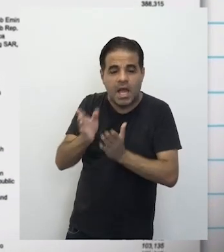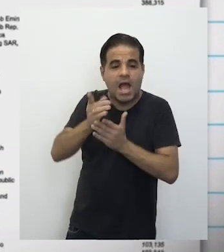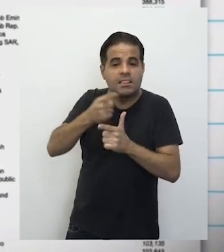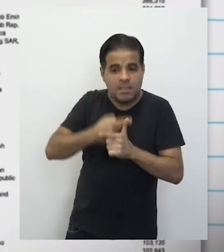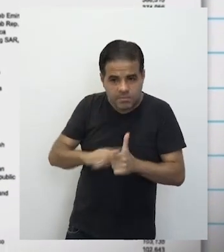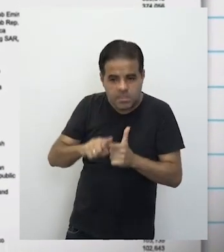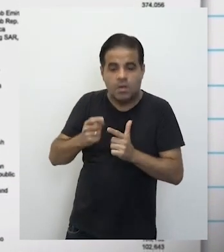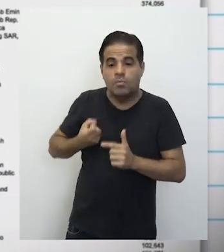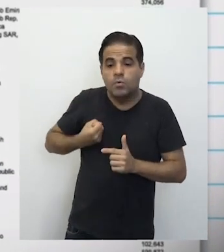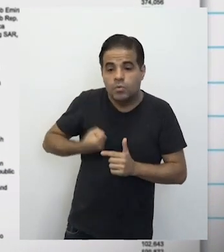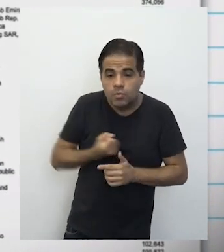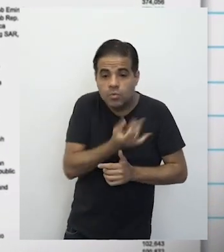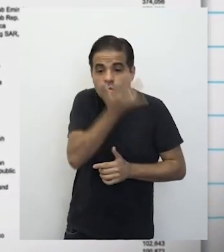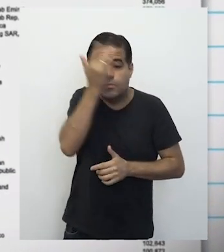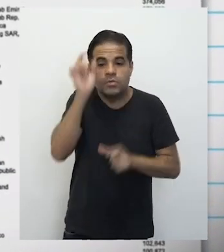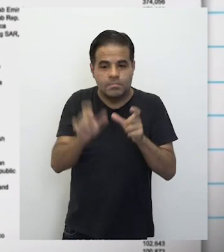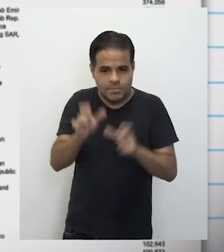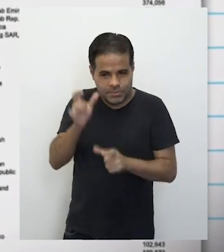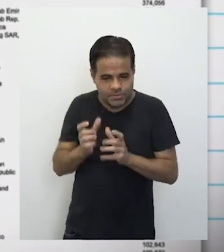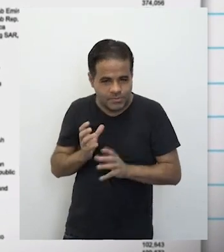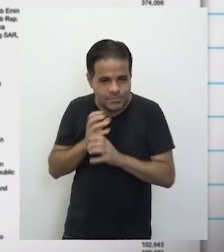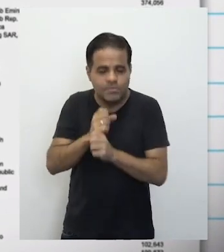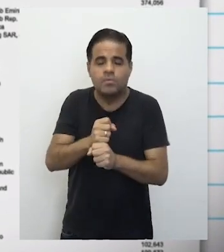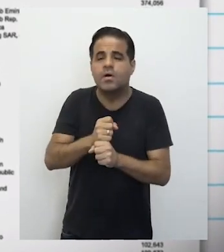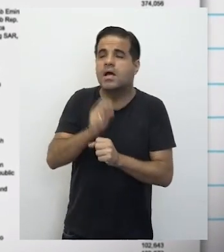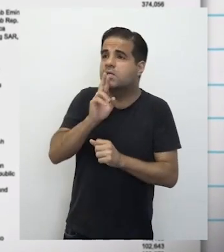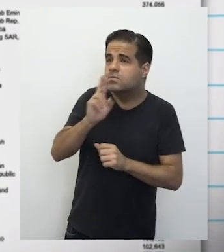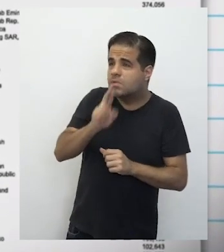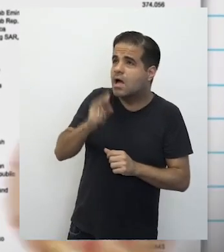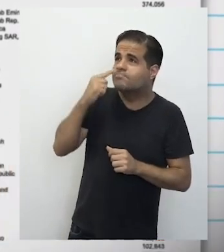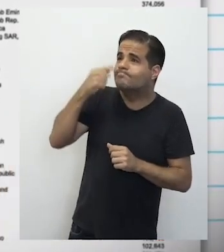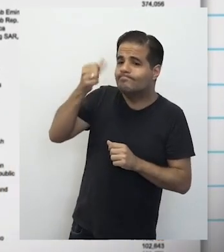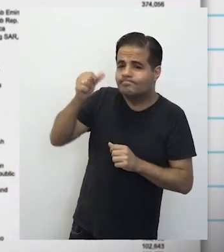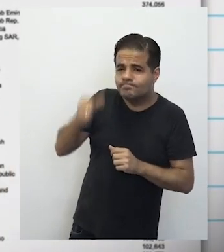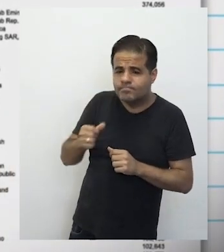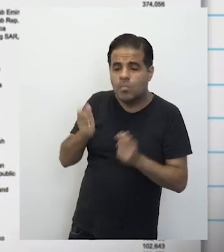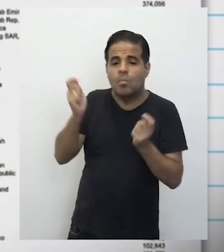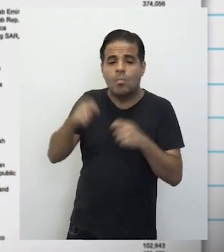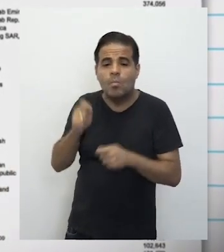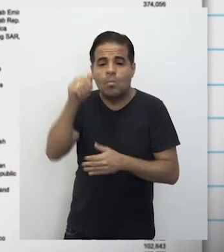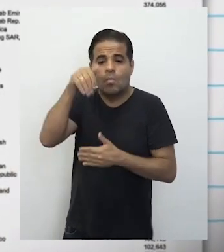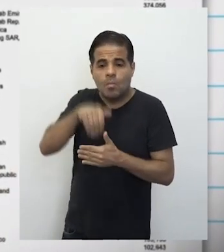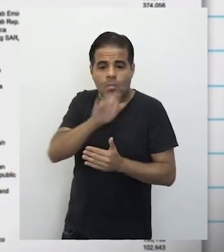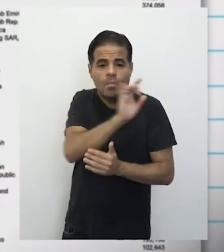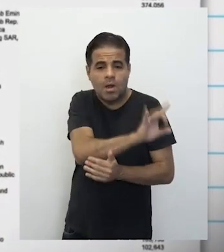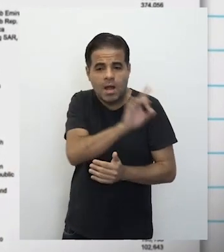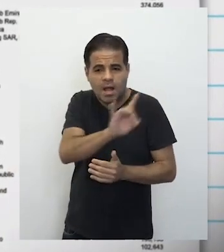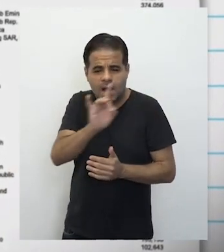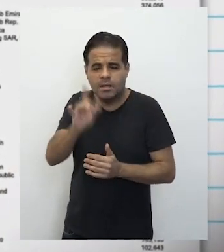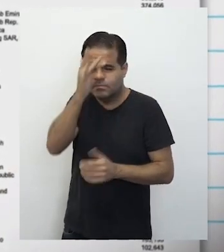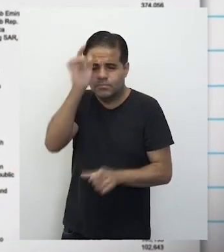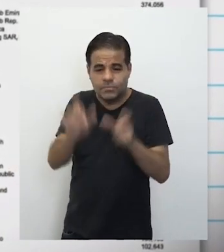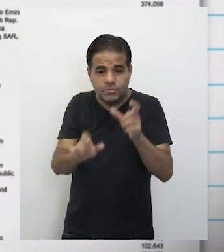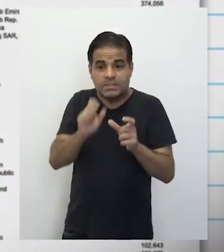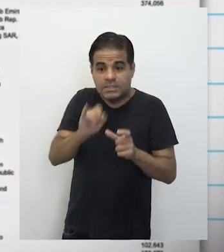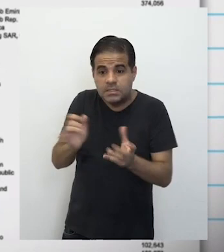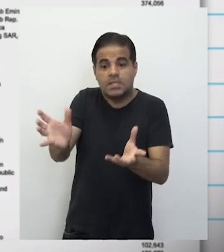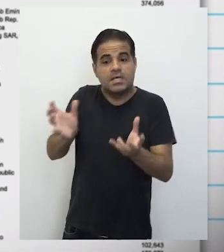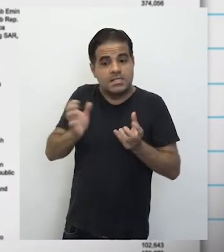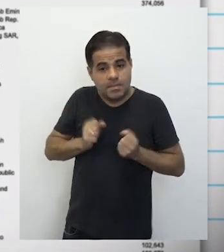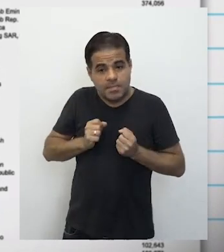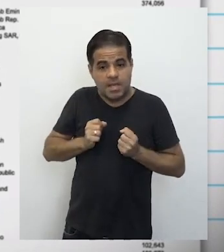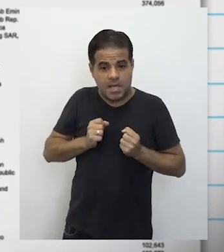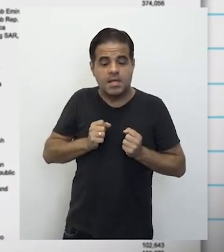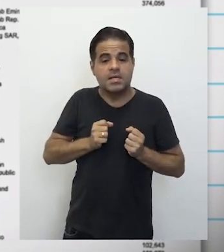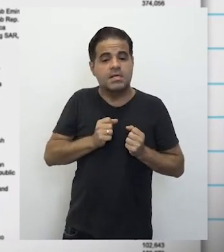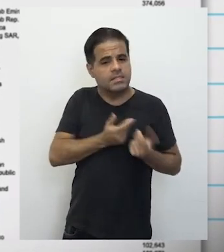PIB pelo número de habitantes. Esse resultado mede quanto do PIB caberia a cada indivíduo de um país se todos recebessem partes